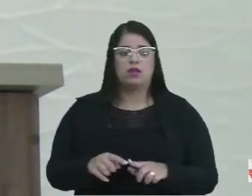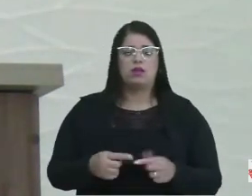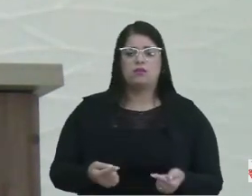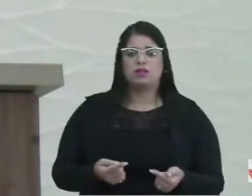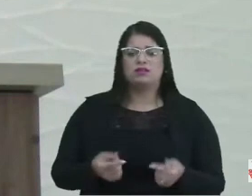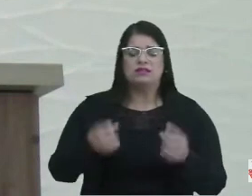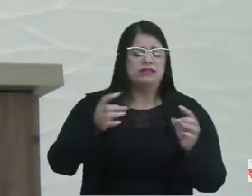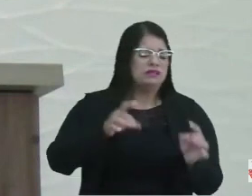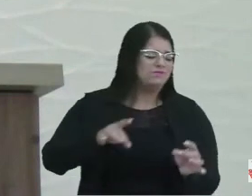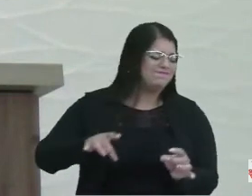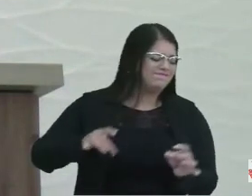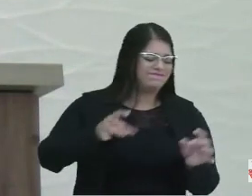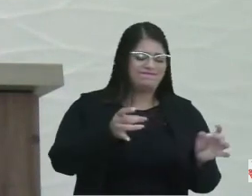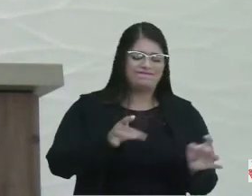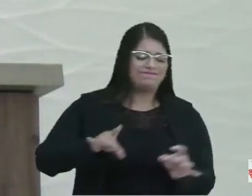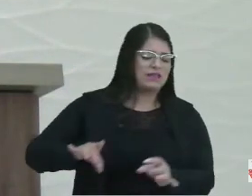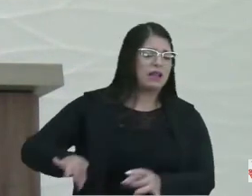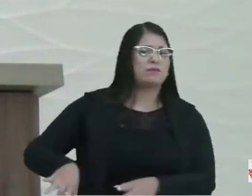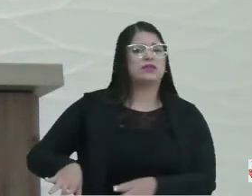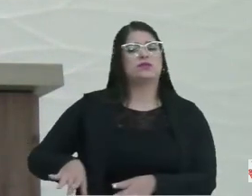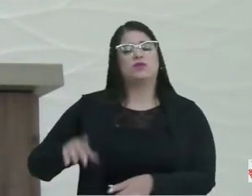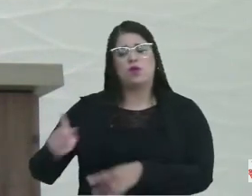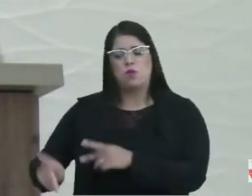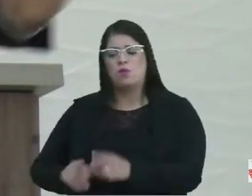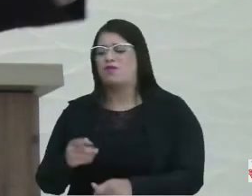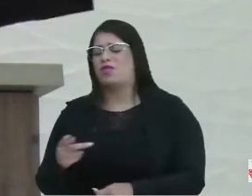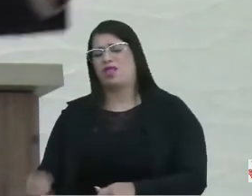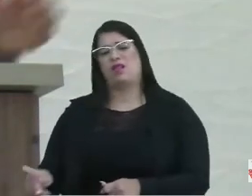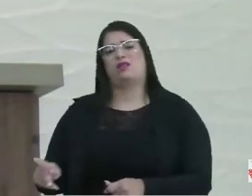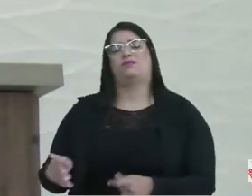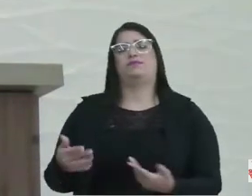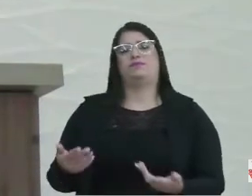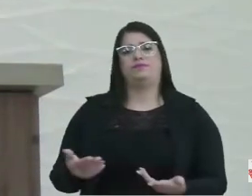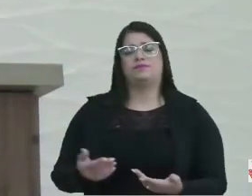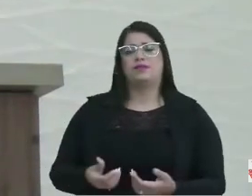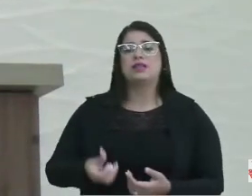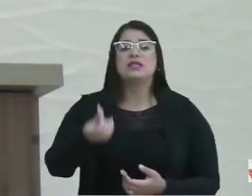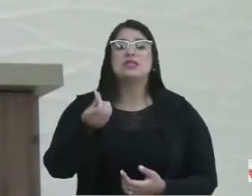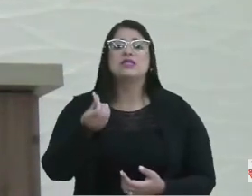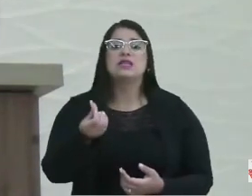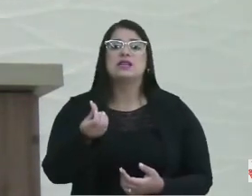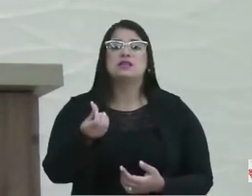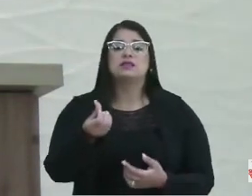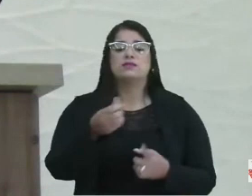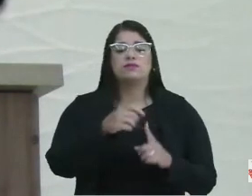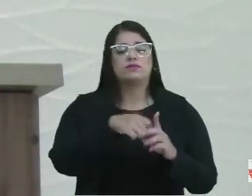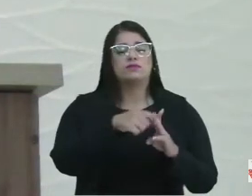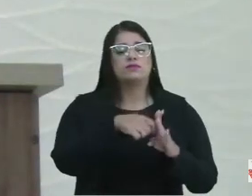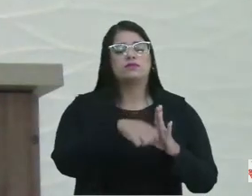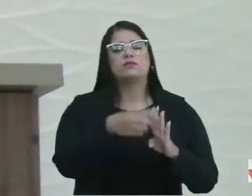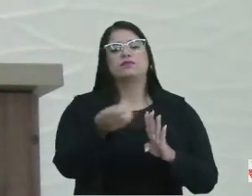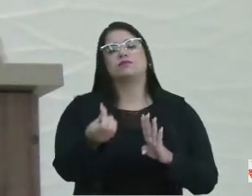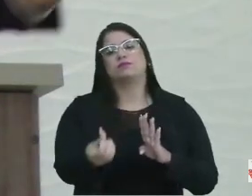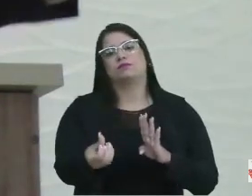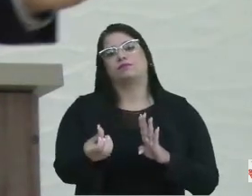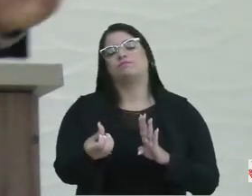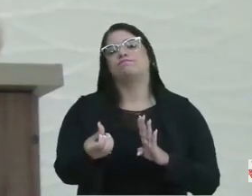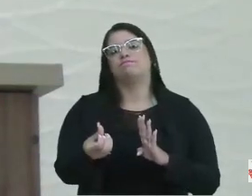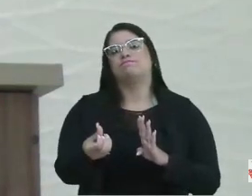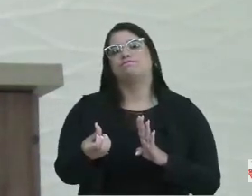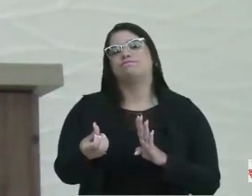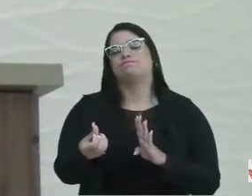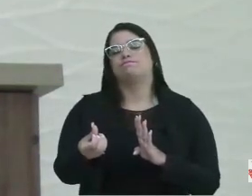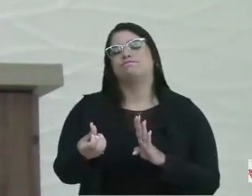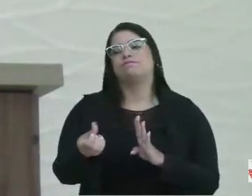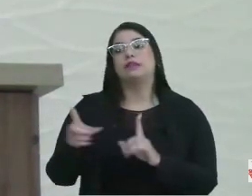tempo todinho sem passar máquina naquela localidade. Foi quase 6 meses para passar aqui no Gama, para chegar